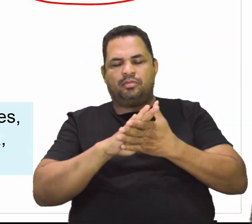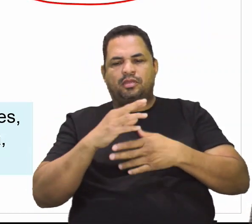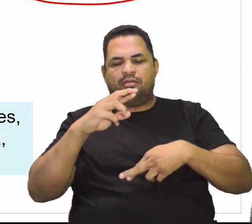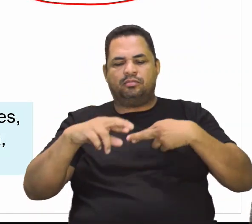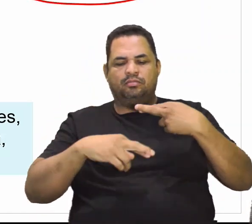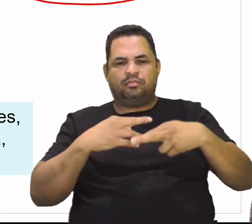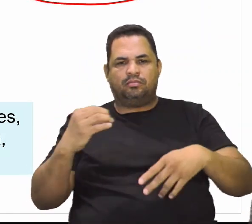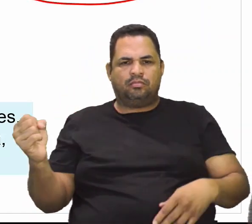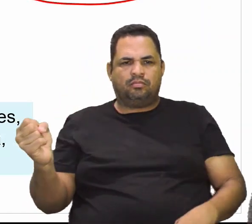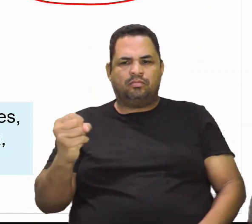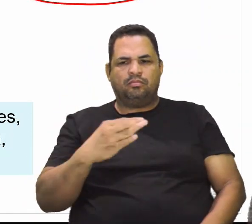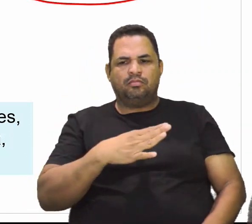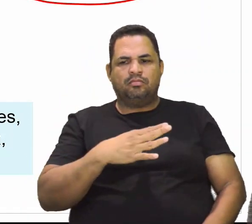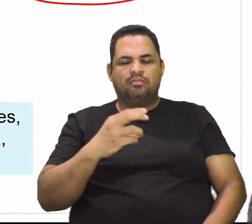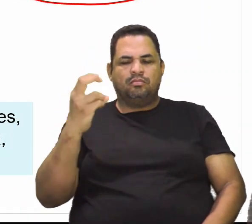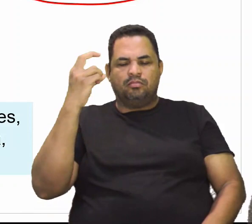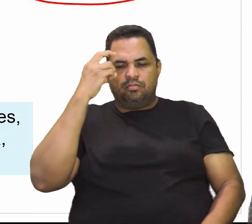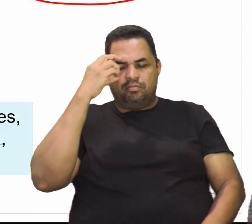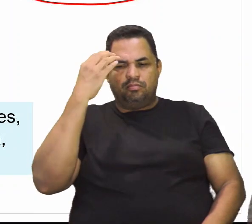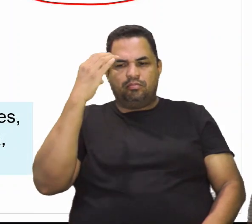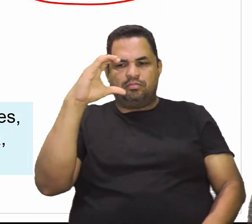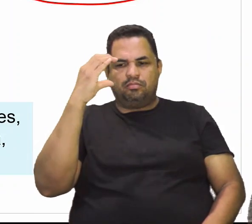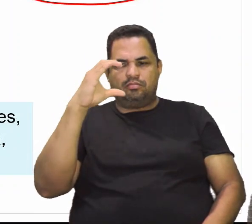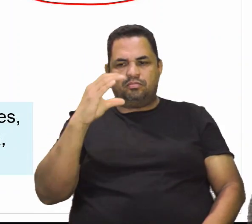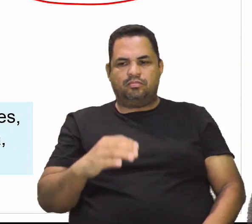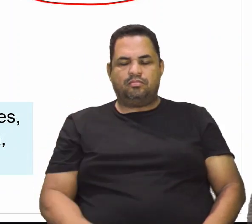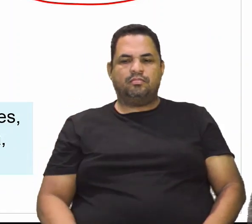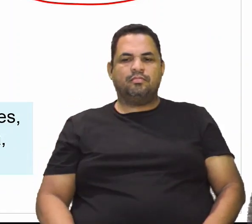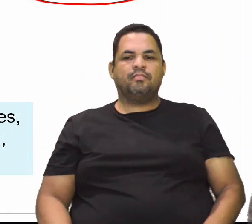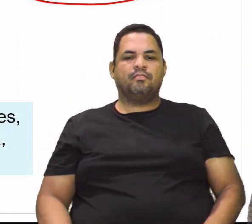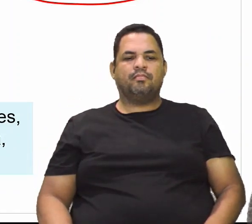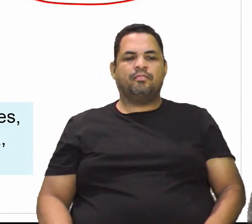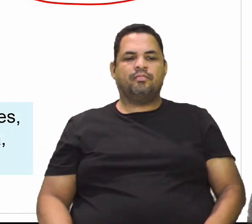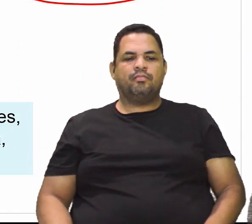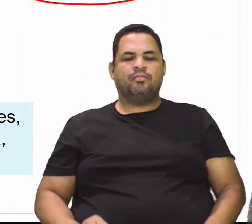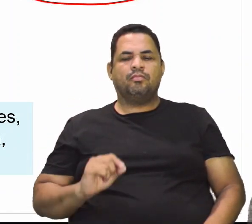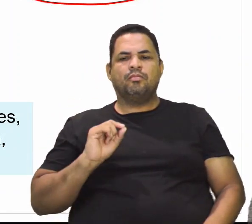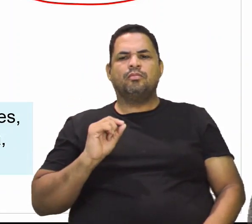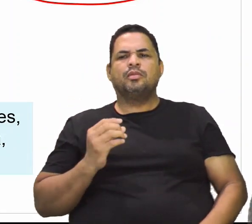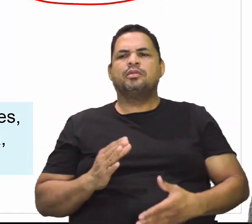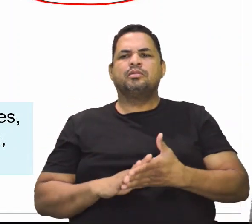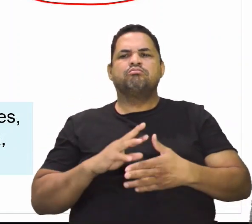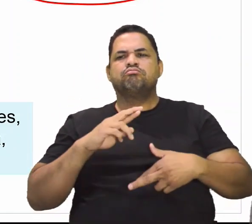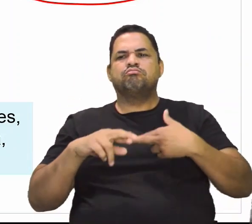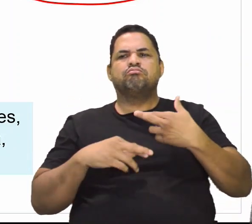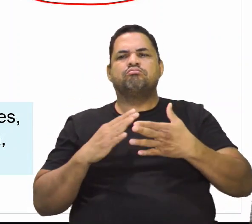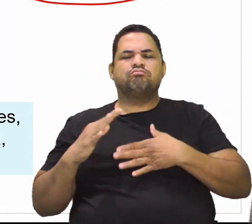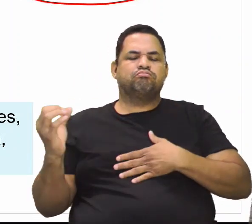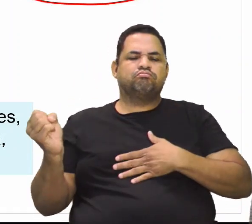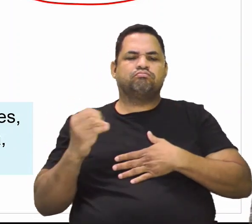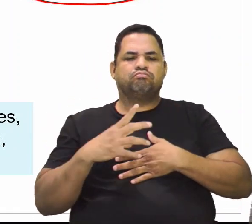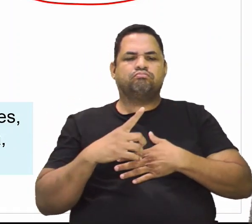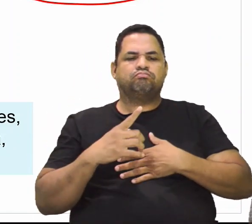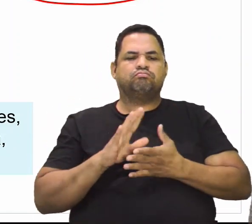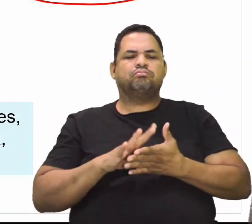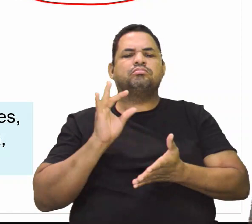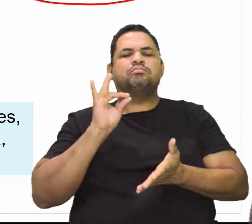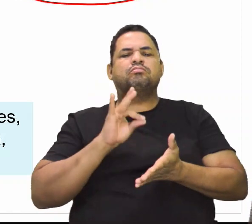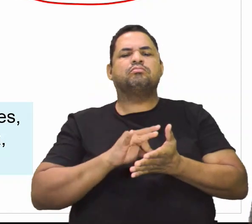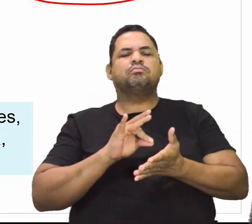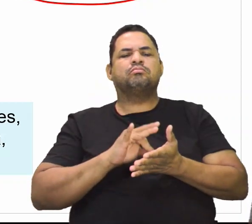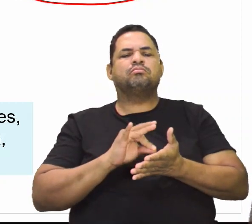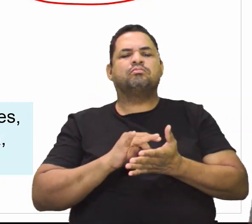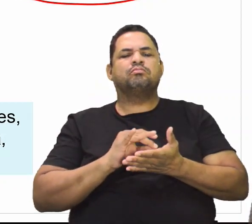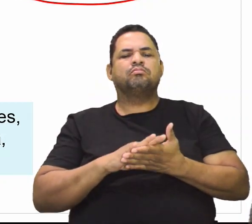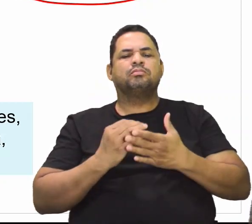renascimento cultural e científico. O que renasceu mesmo? O que renasceu, é